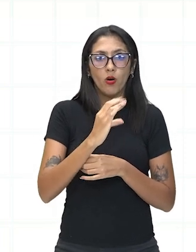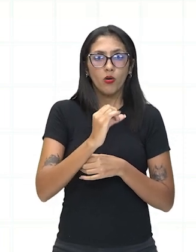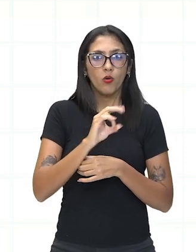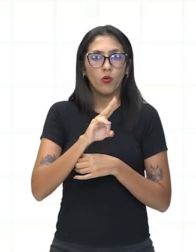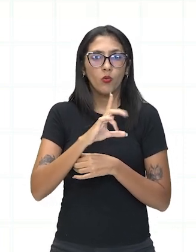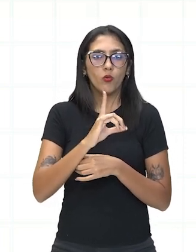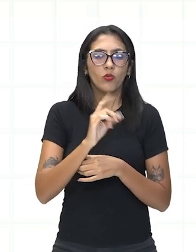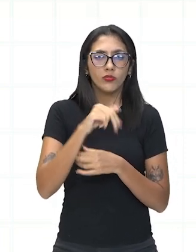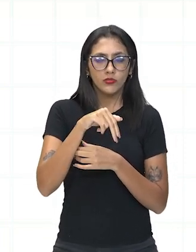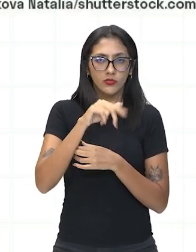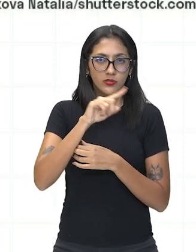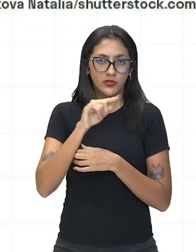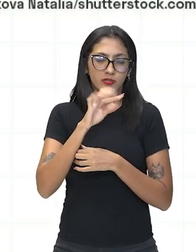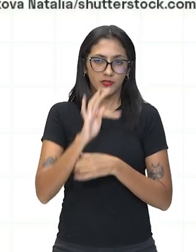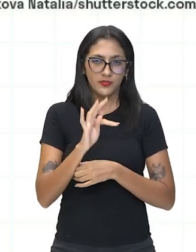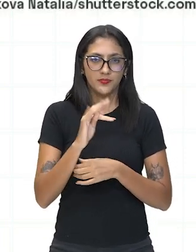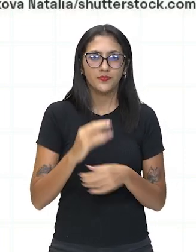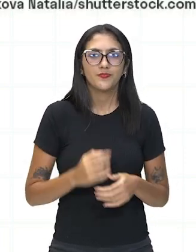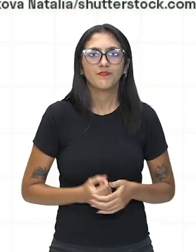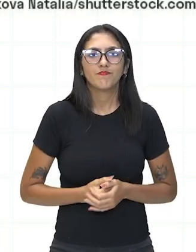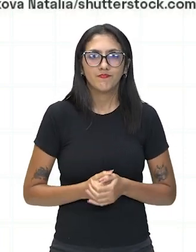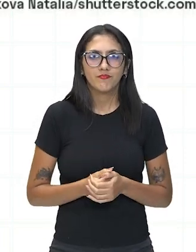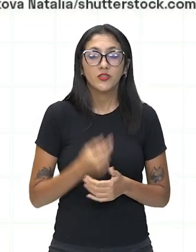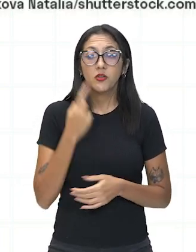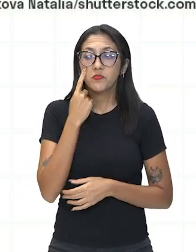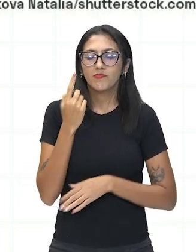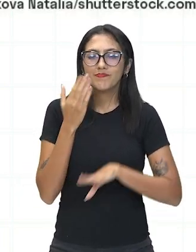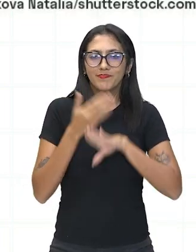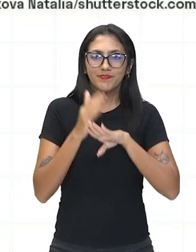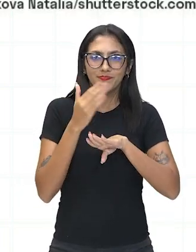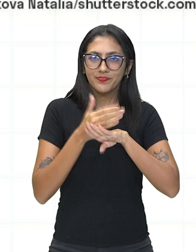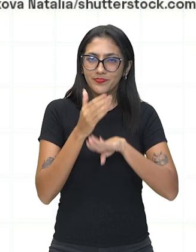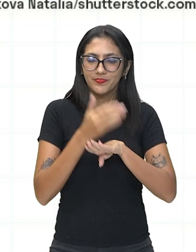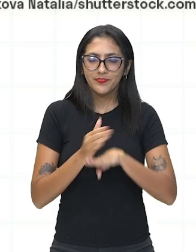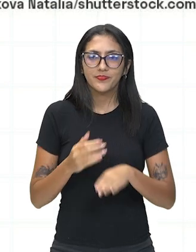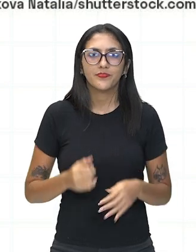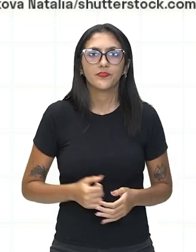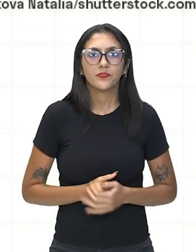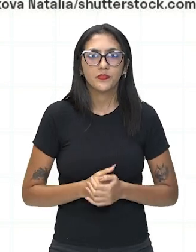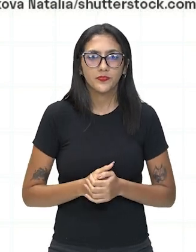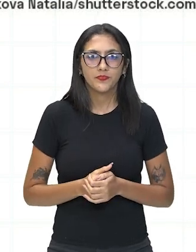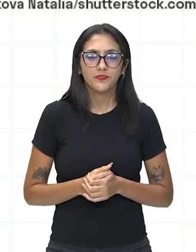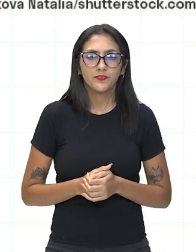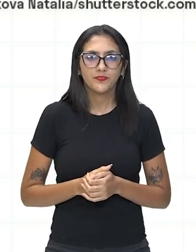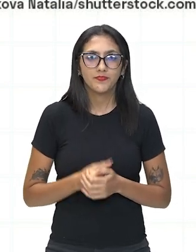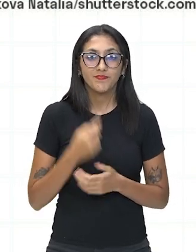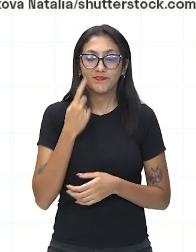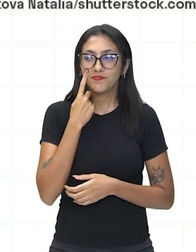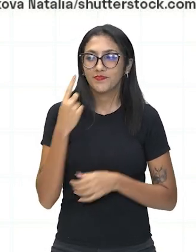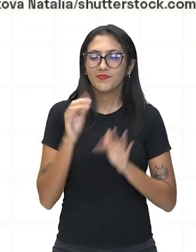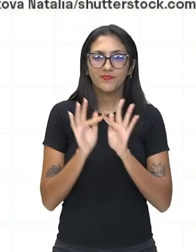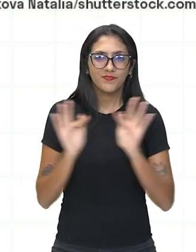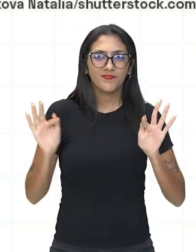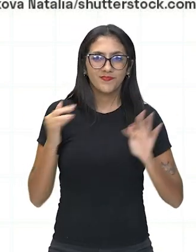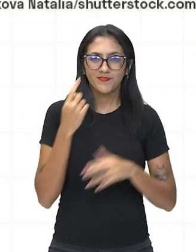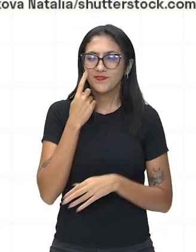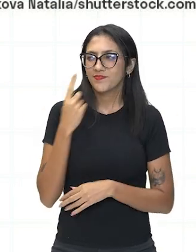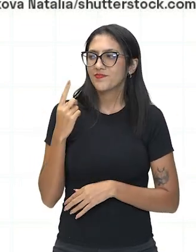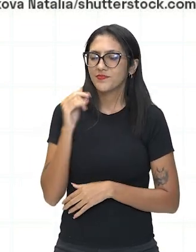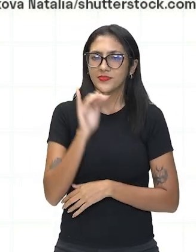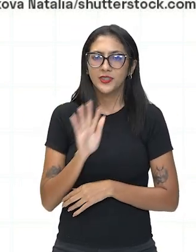Alright? Vamos exercitar um pouquinho? Vamos ver aqui comigo. Então, ride a bike. Olha aqui o garotinho, né? Observa